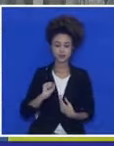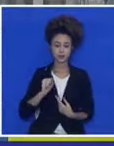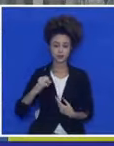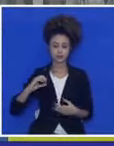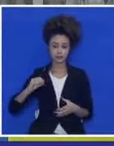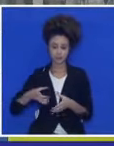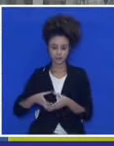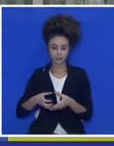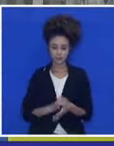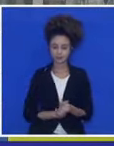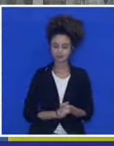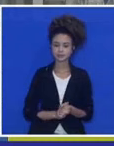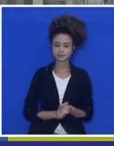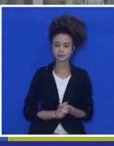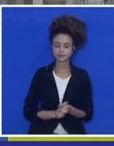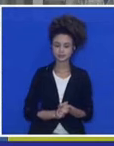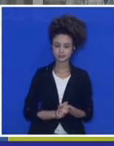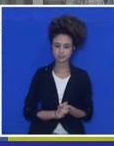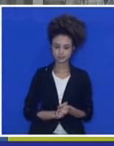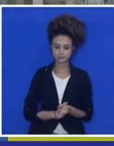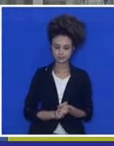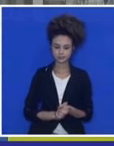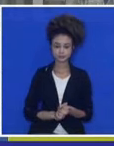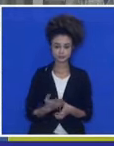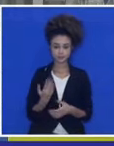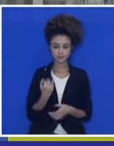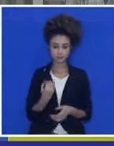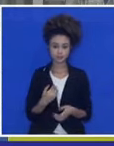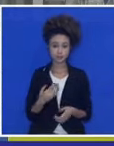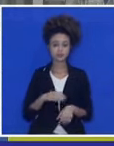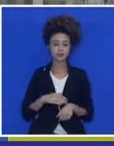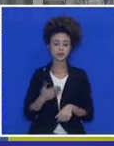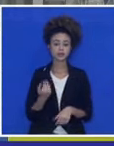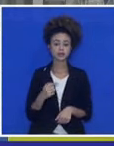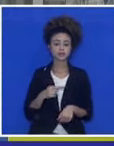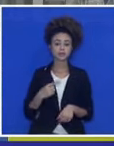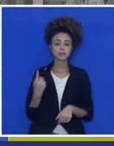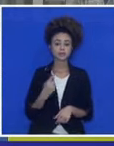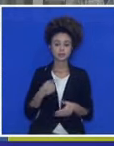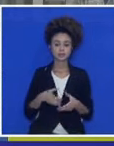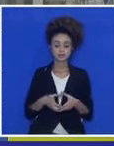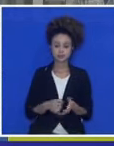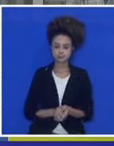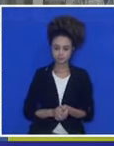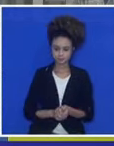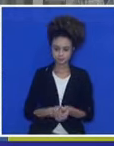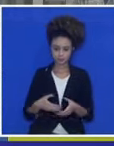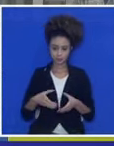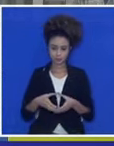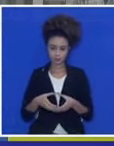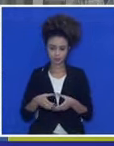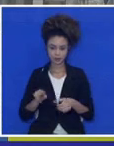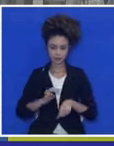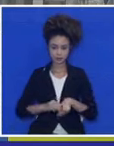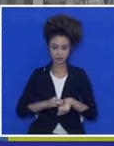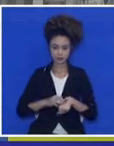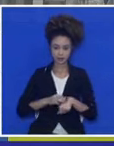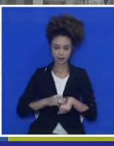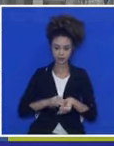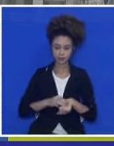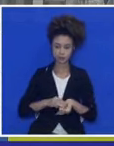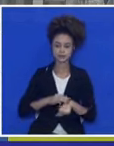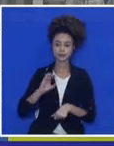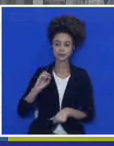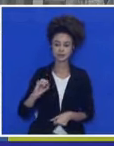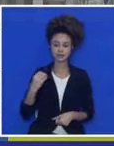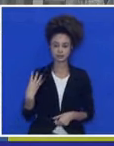bolas numeradas de 0 a 80. Vamos lá, vamos chamar o primeiro número. Bola marrom